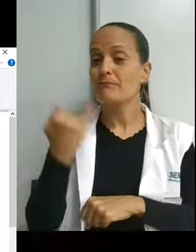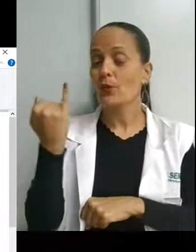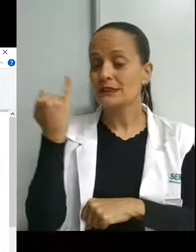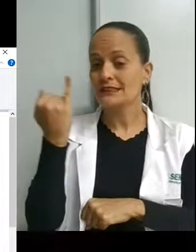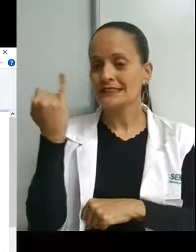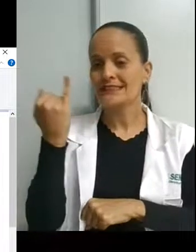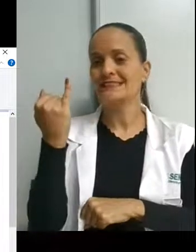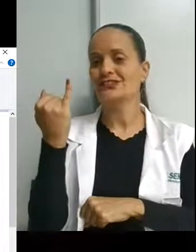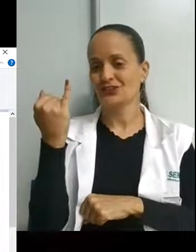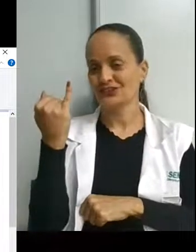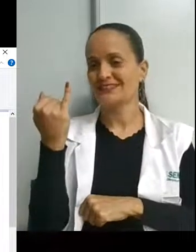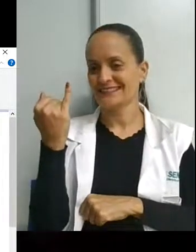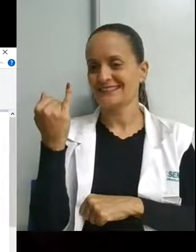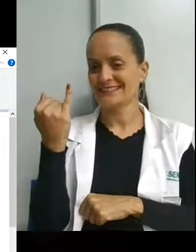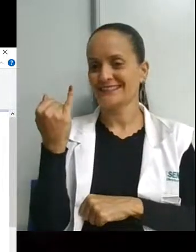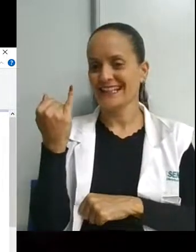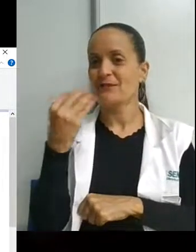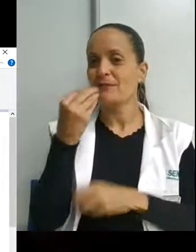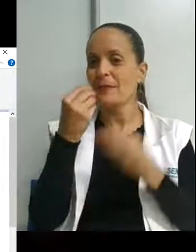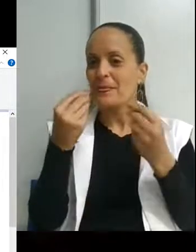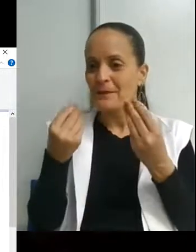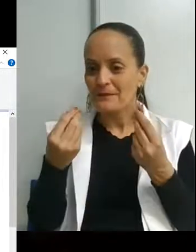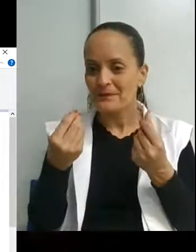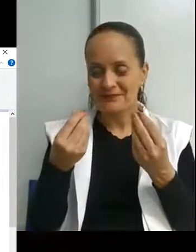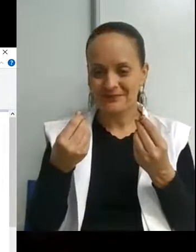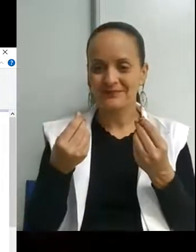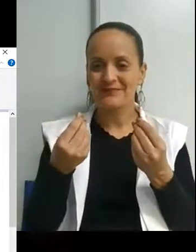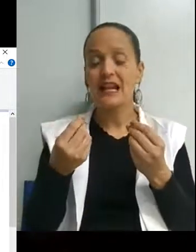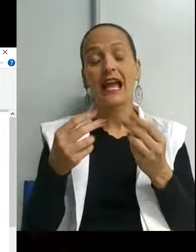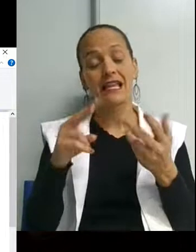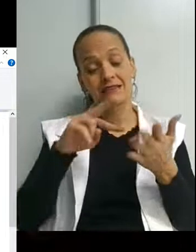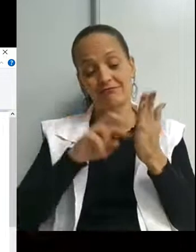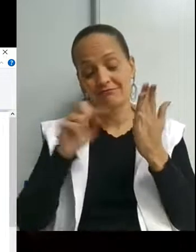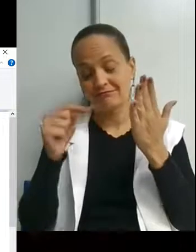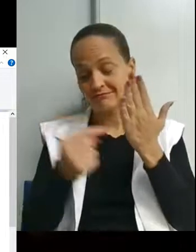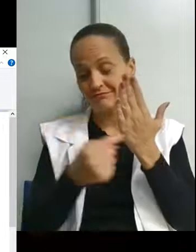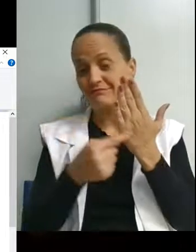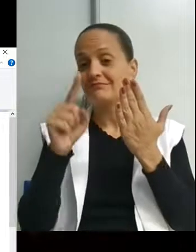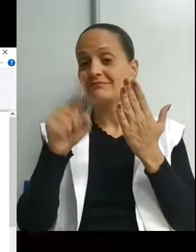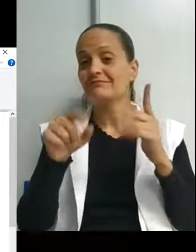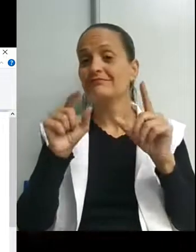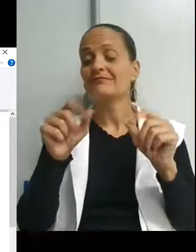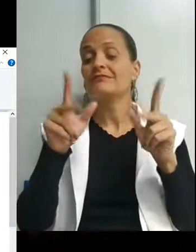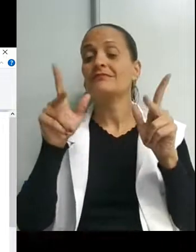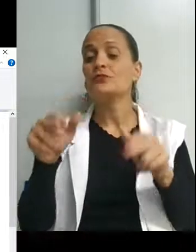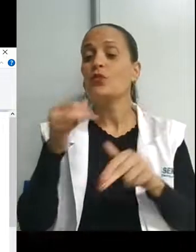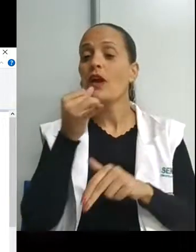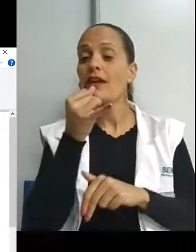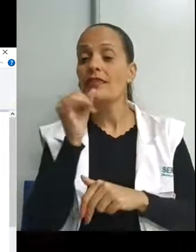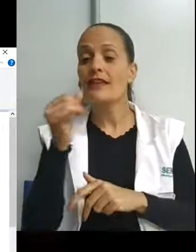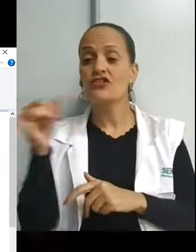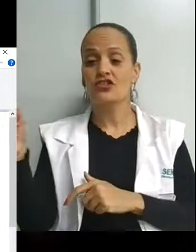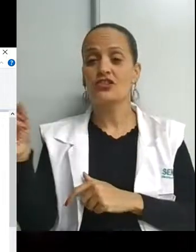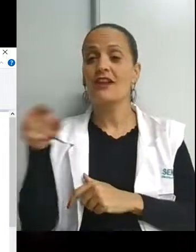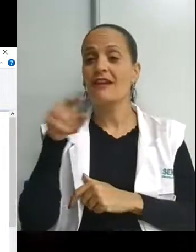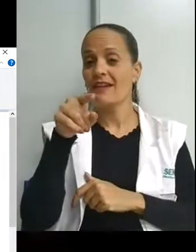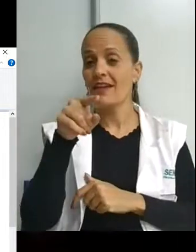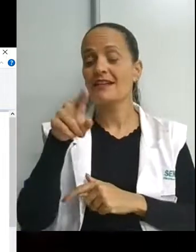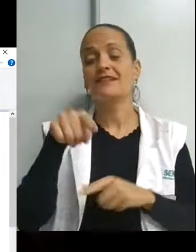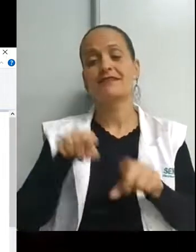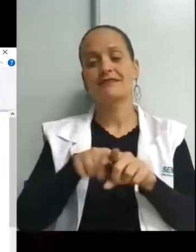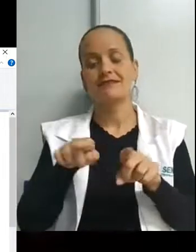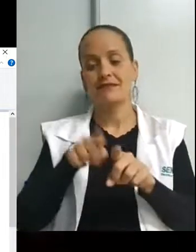eles funcionam com o quê? Com campo eletromagnético, né? Então, para poder gerar esse campo eletromagnético, a gente precisa do quê?